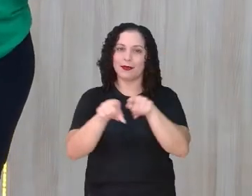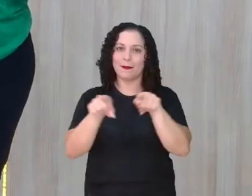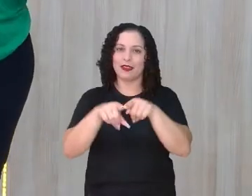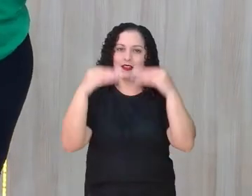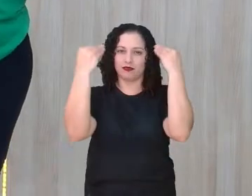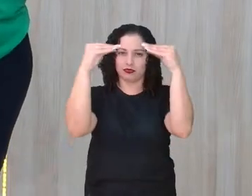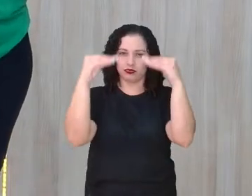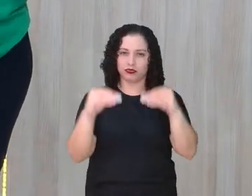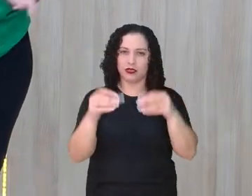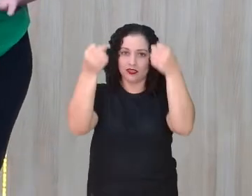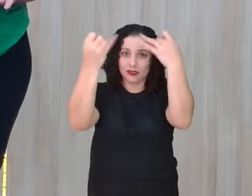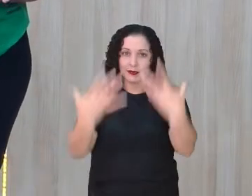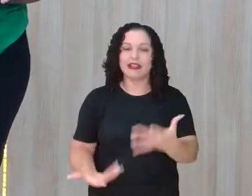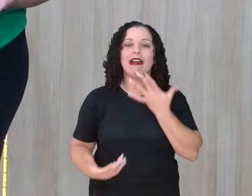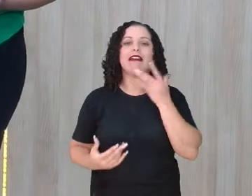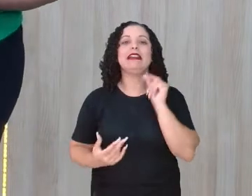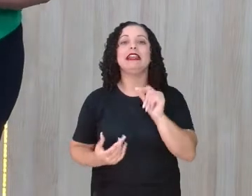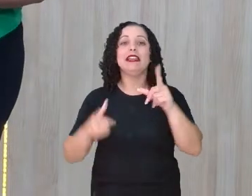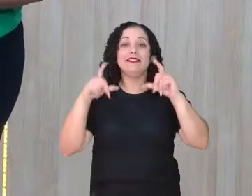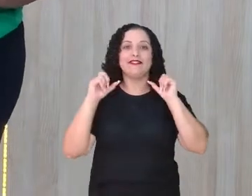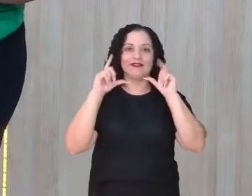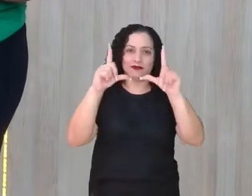dito aí de quem é a foto.